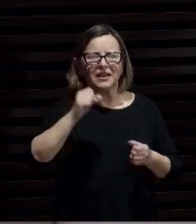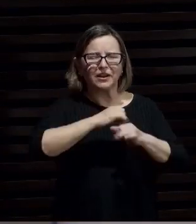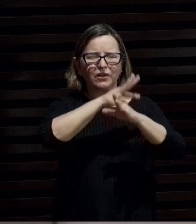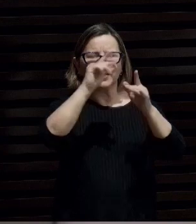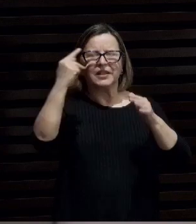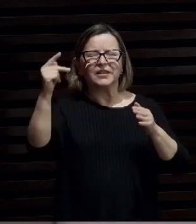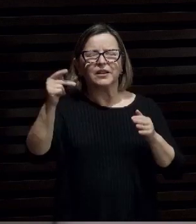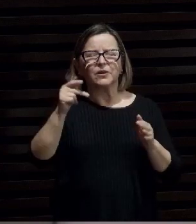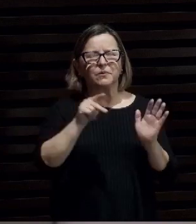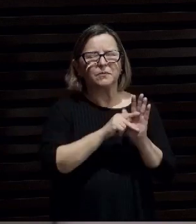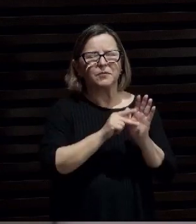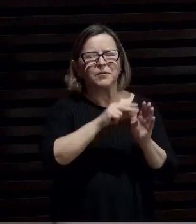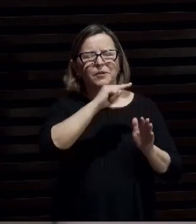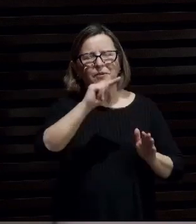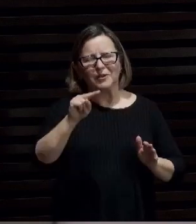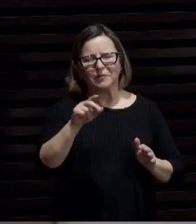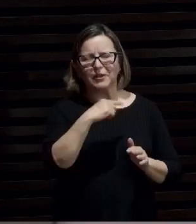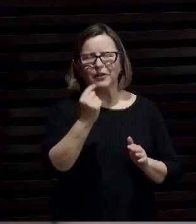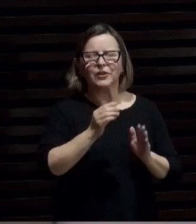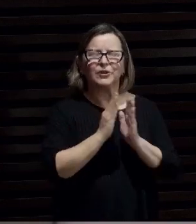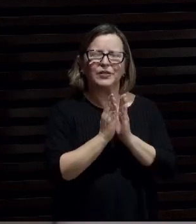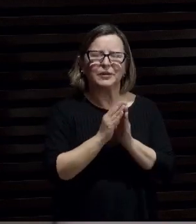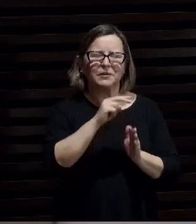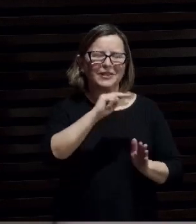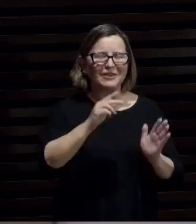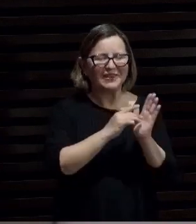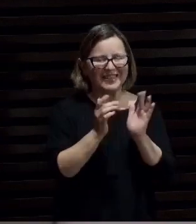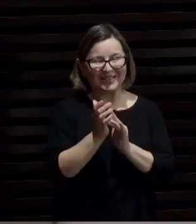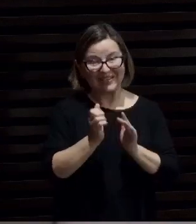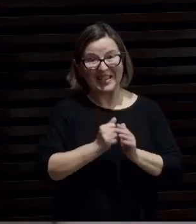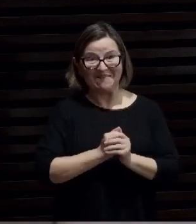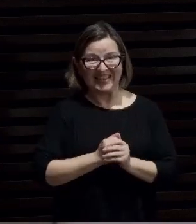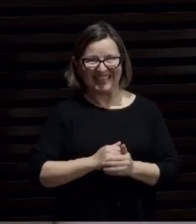nós oramos em nome de Jesus. Amém.